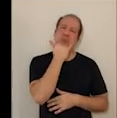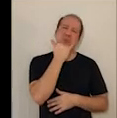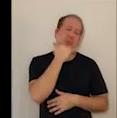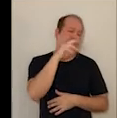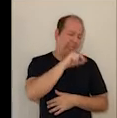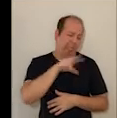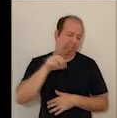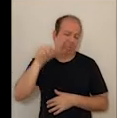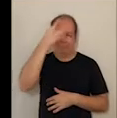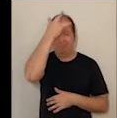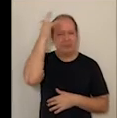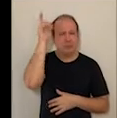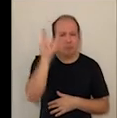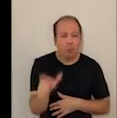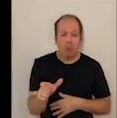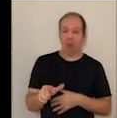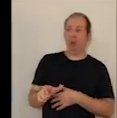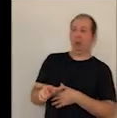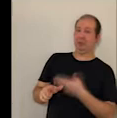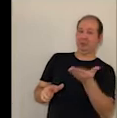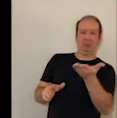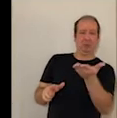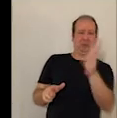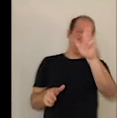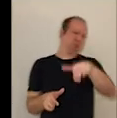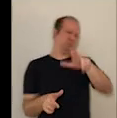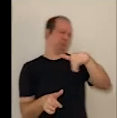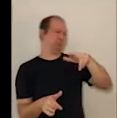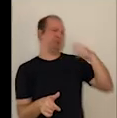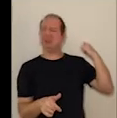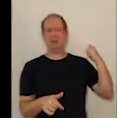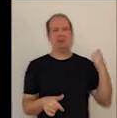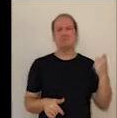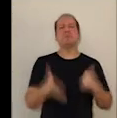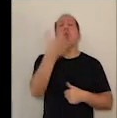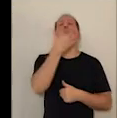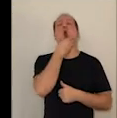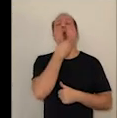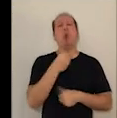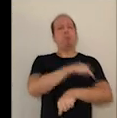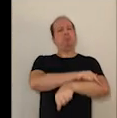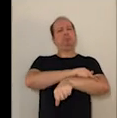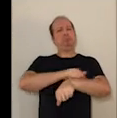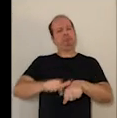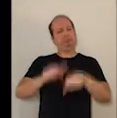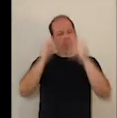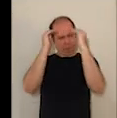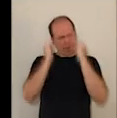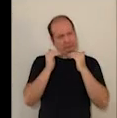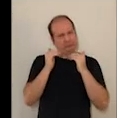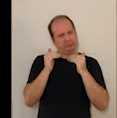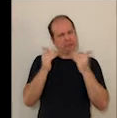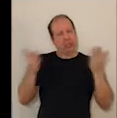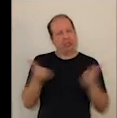enganei muita gente. O senhor? Nunca! É o homem mais honrado de